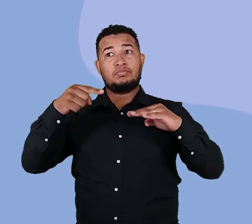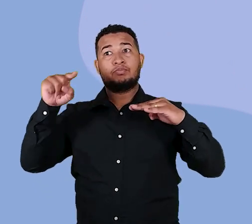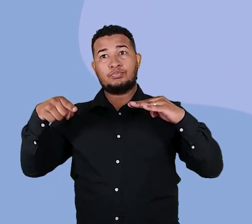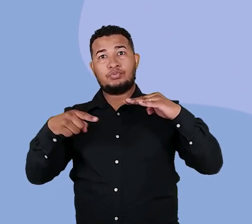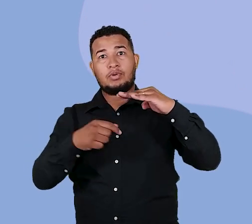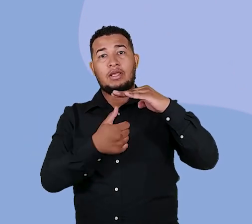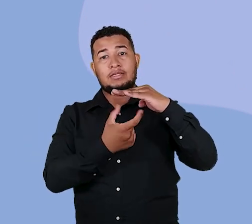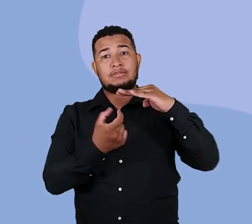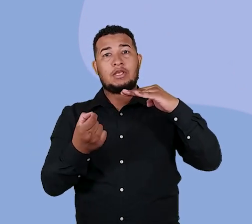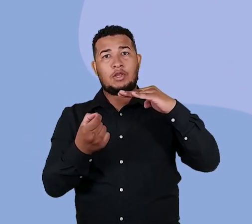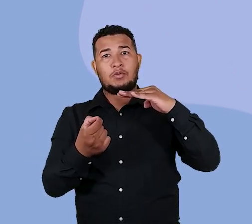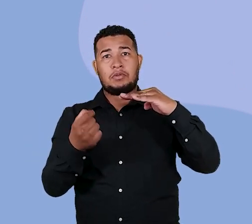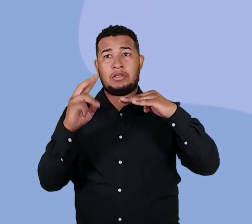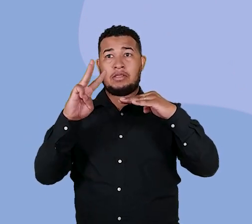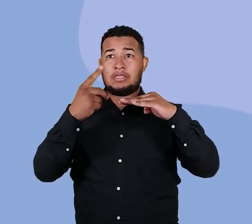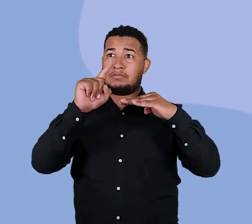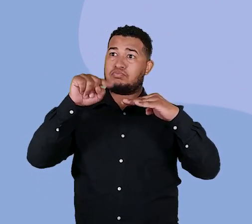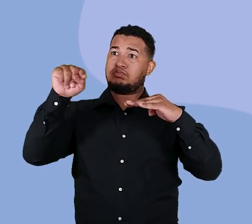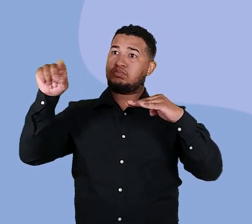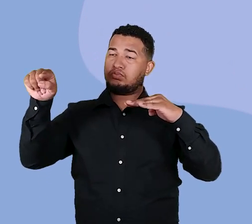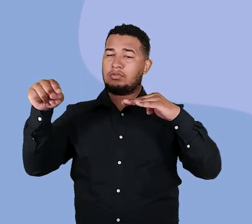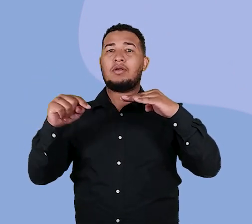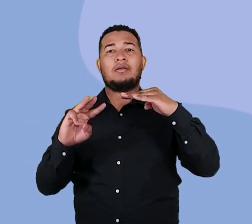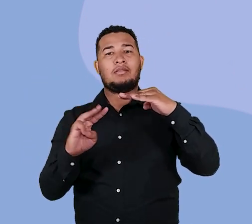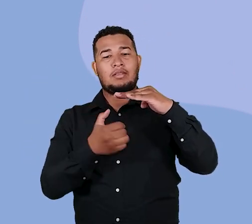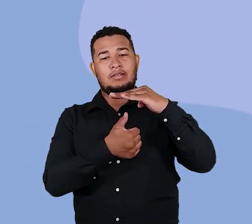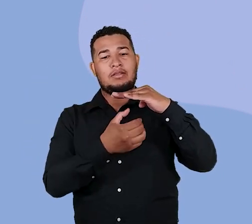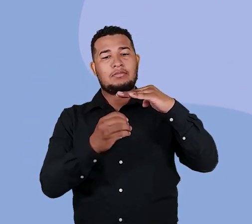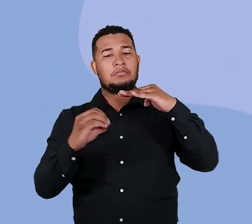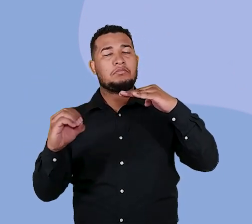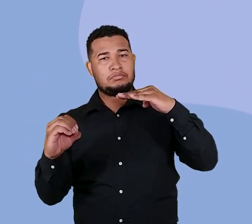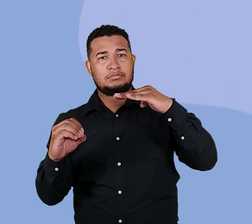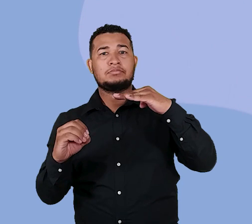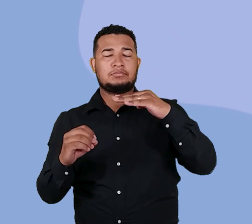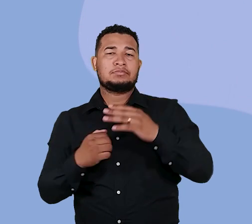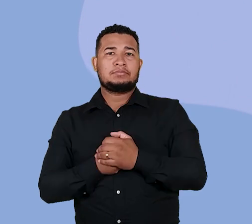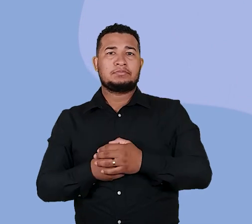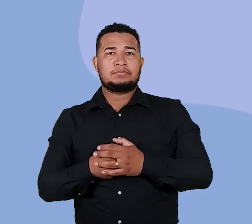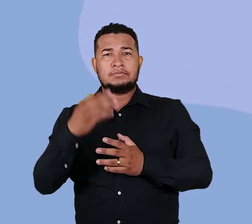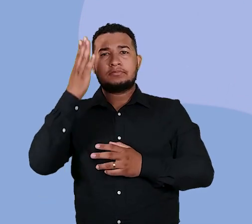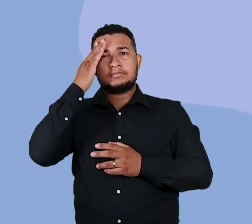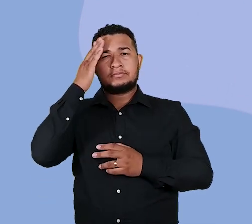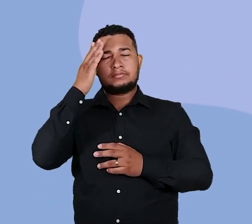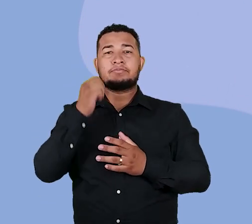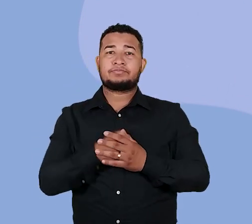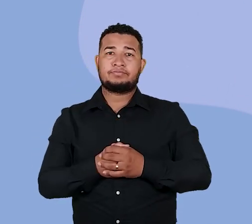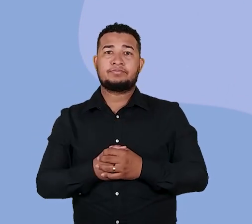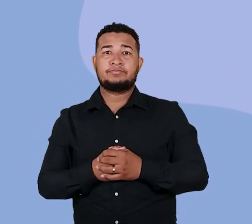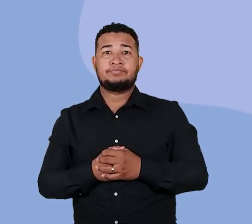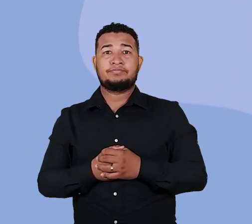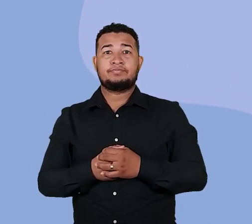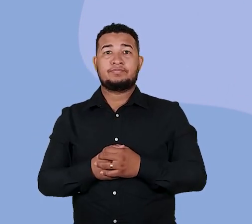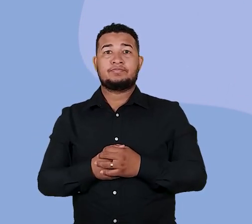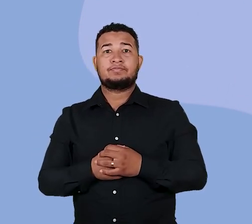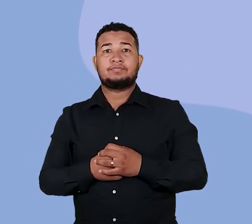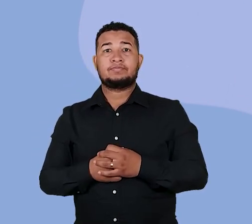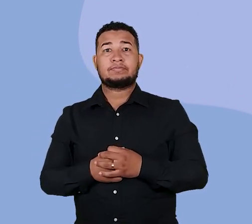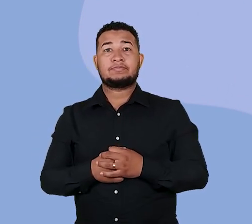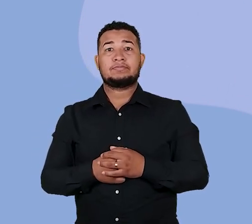tivesse 2, seriam 2 zeros, se tivesse 3, seriam 3 zeros. Tudo bem até aqui?